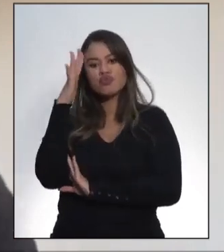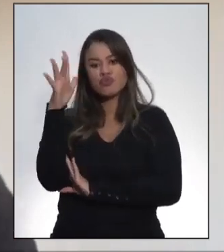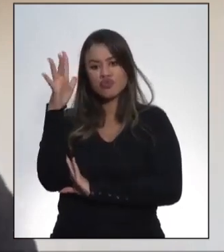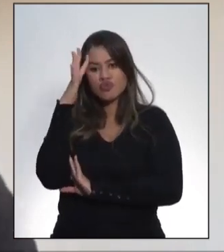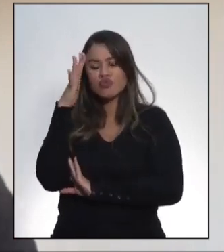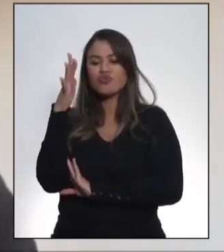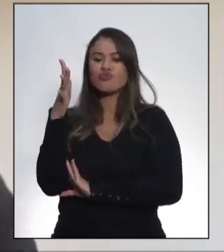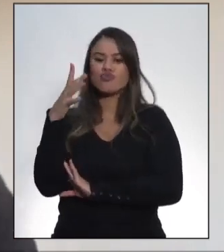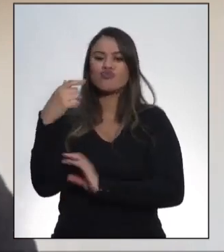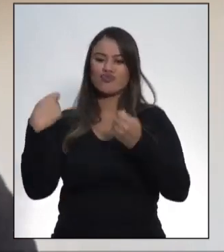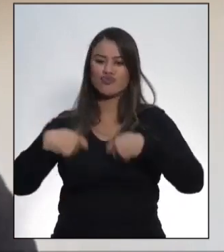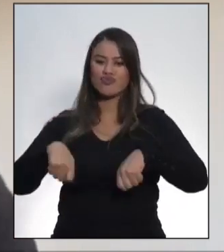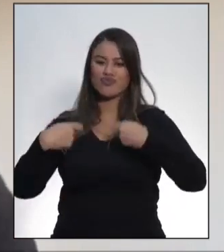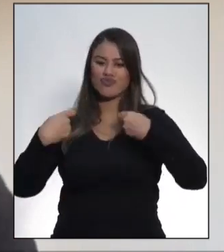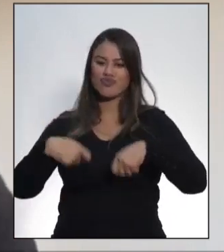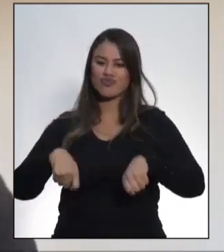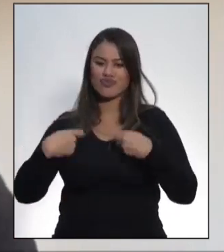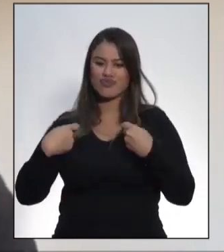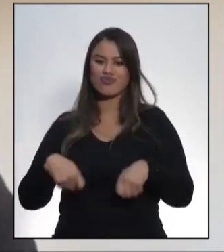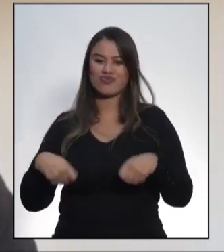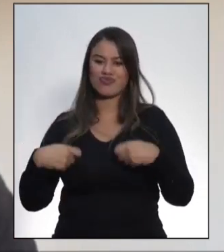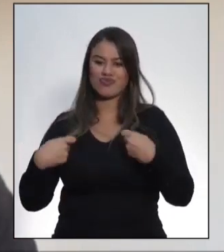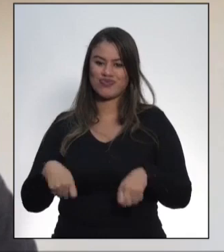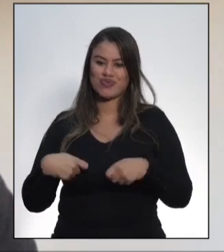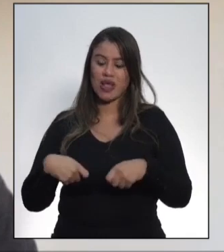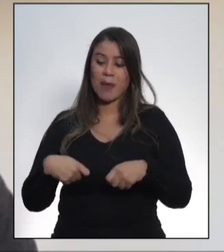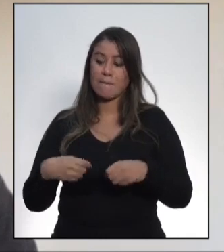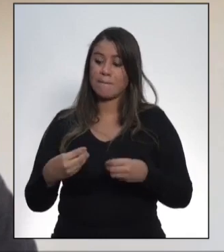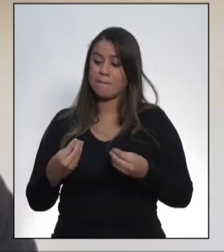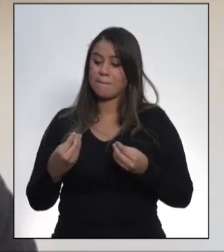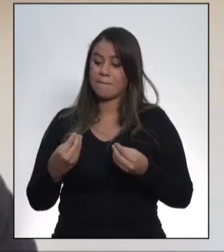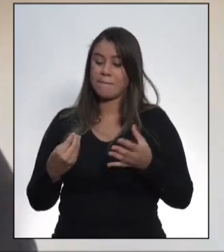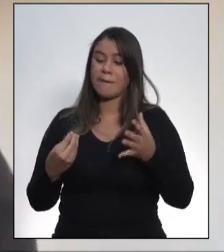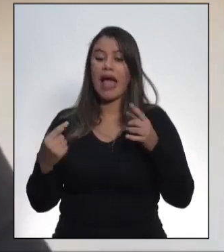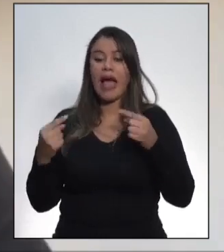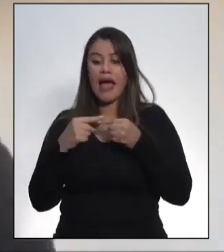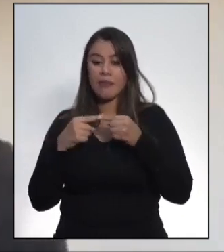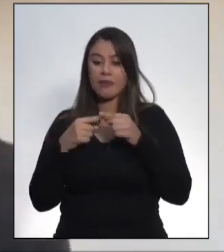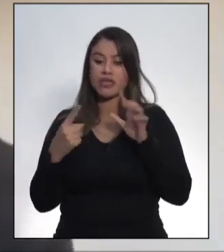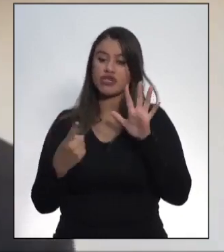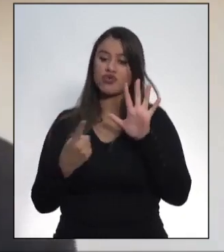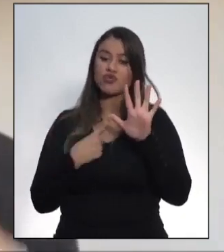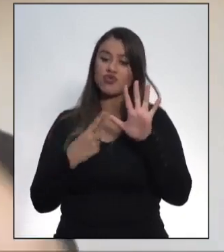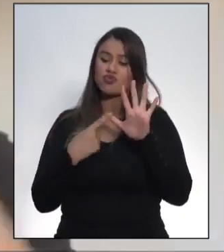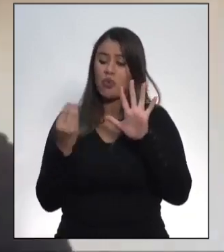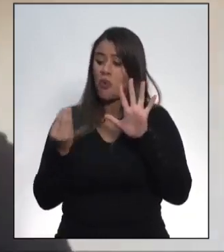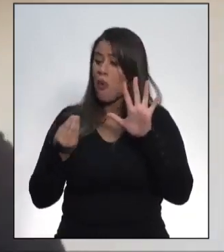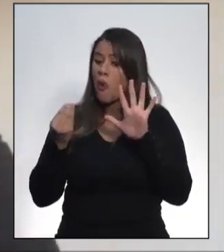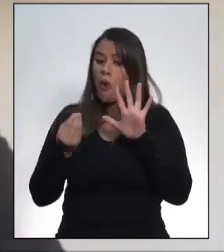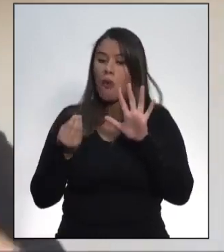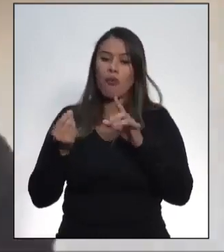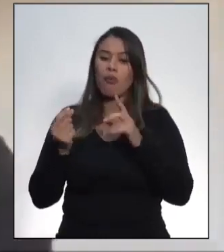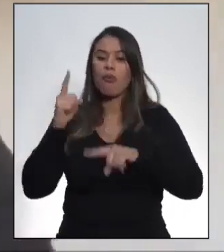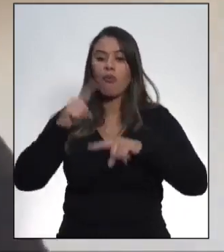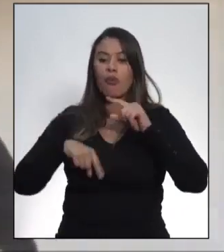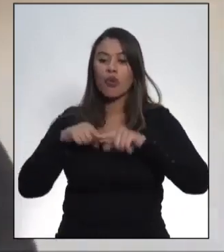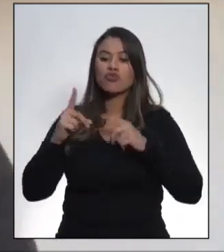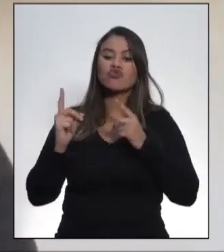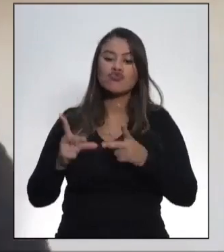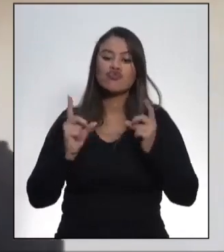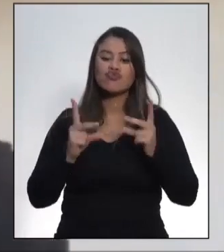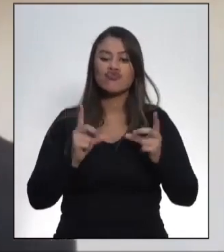são as perguntas que nós temos que responder para como nós iremos vender o produto, como nós iremos